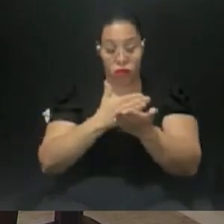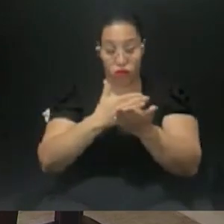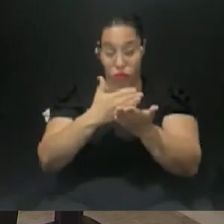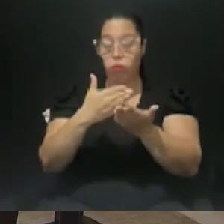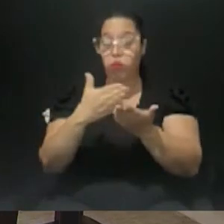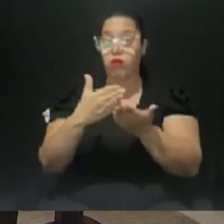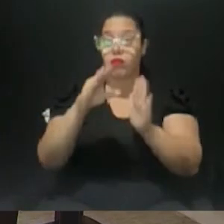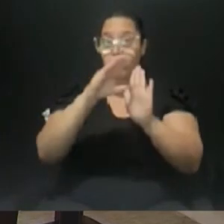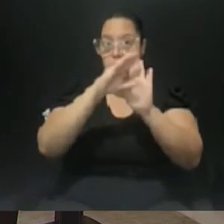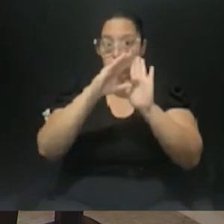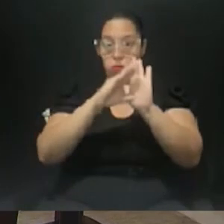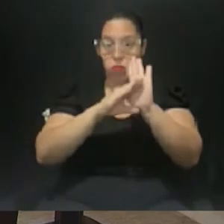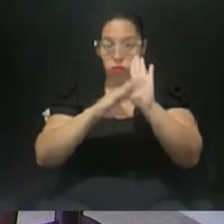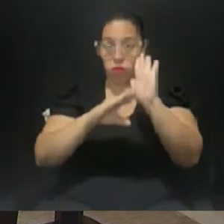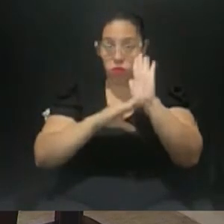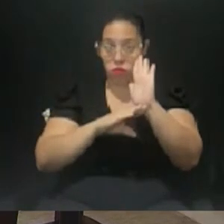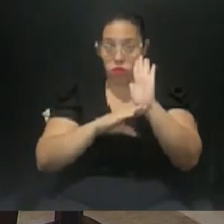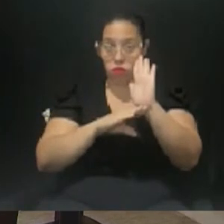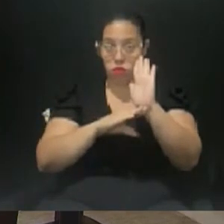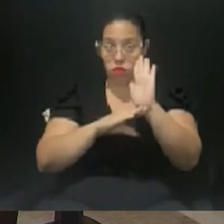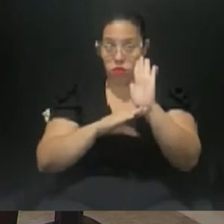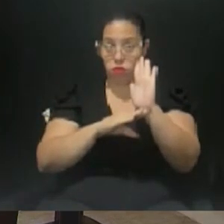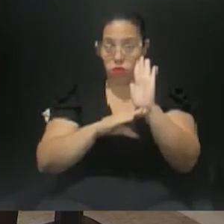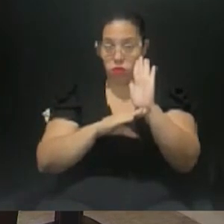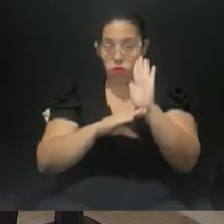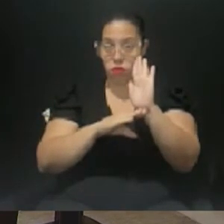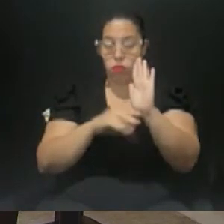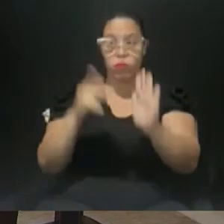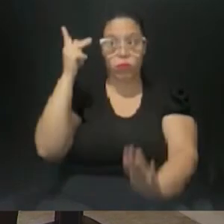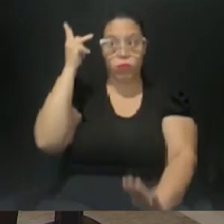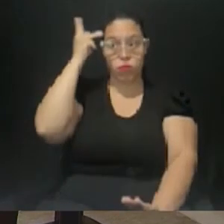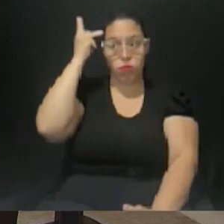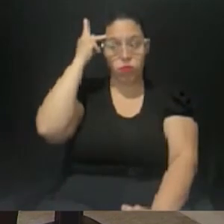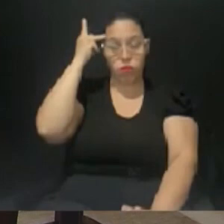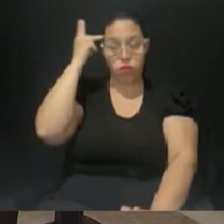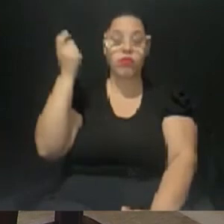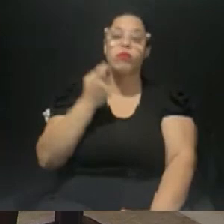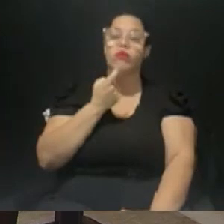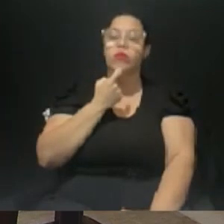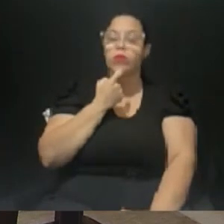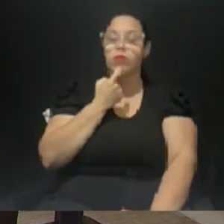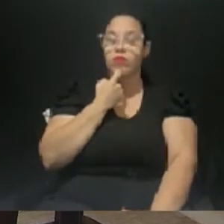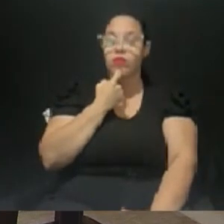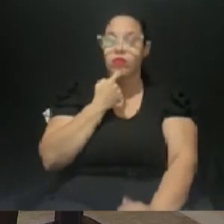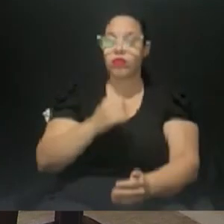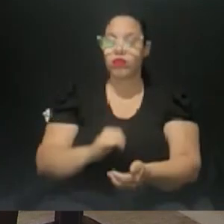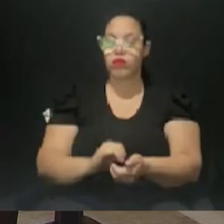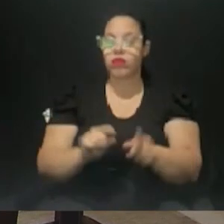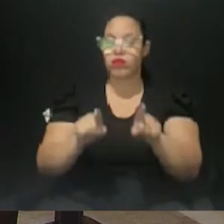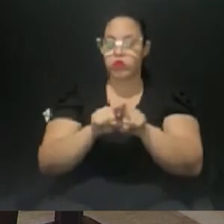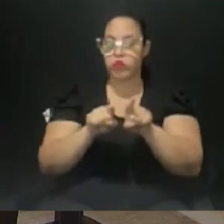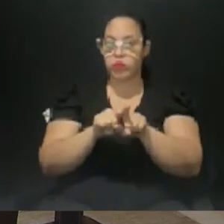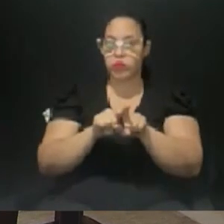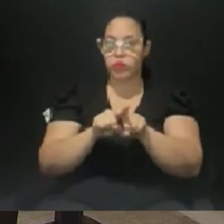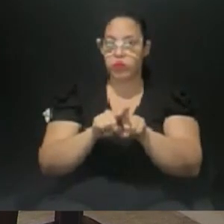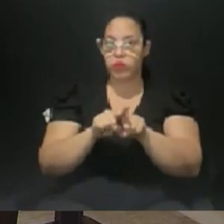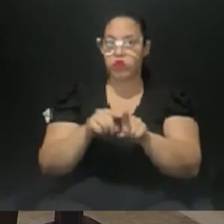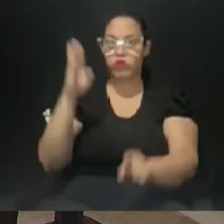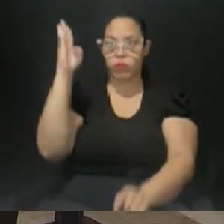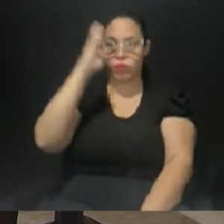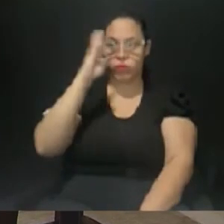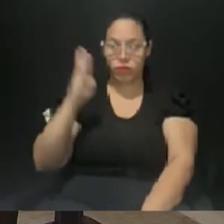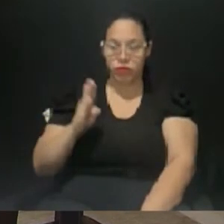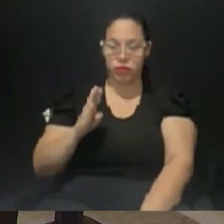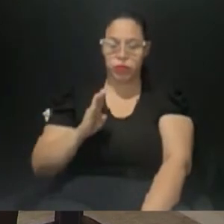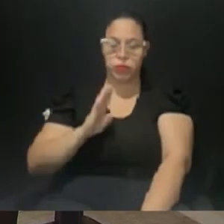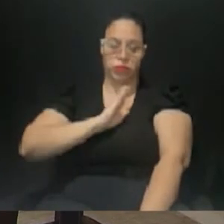As bandeiras do Brasil, de São Paulo e de Campinas, e também a execução do hino